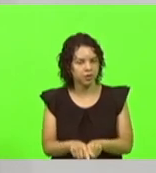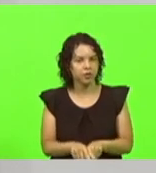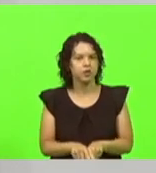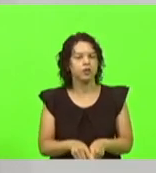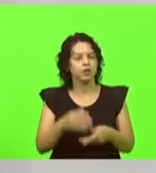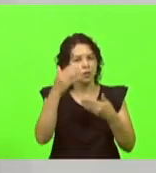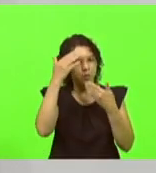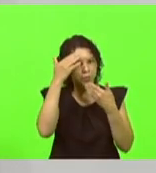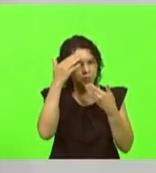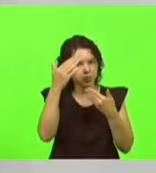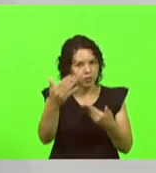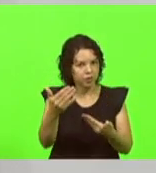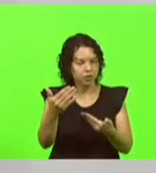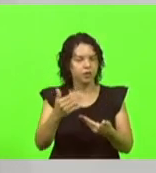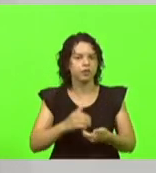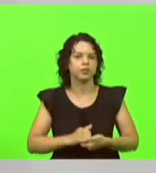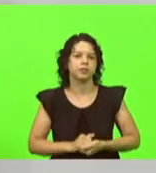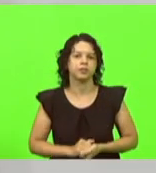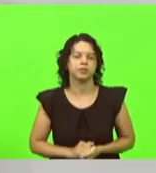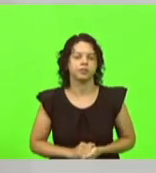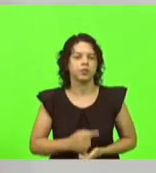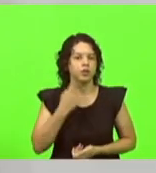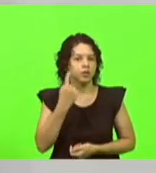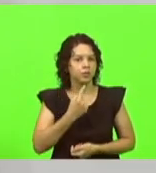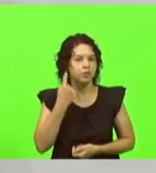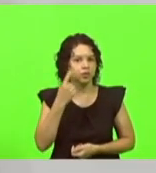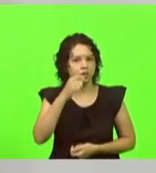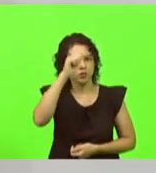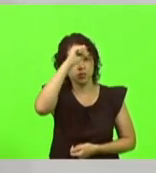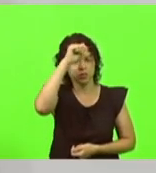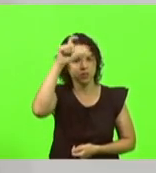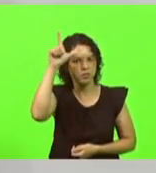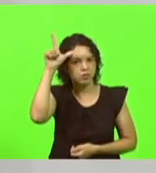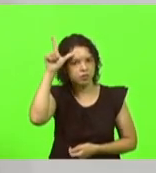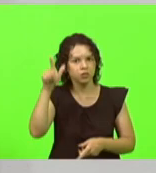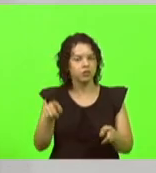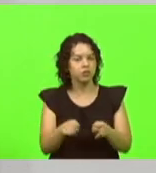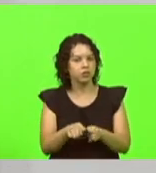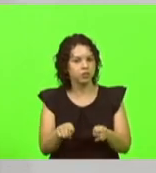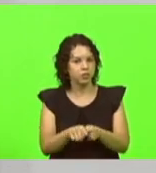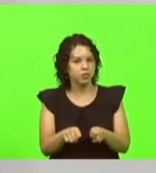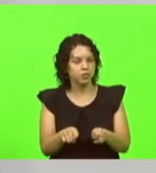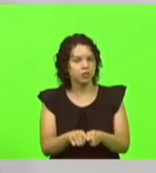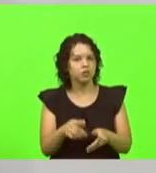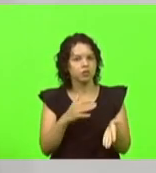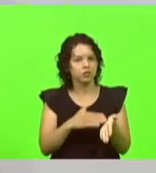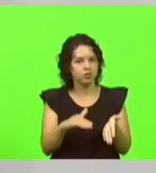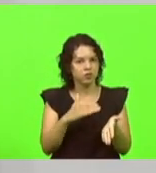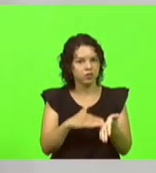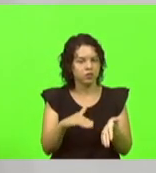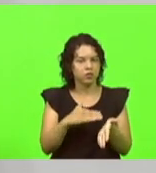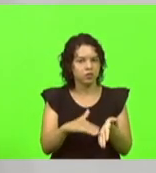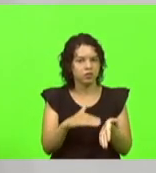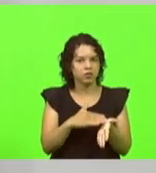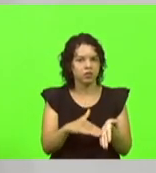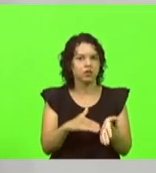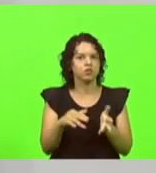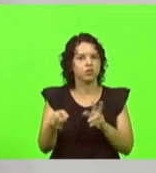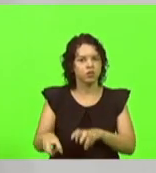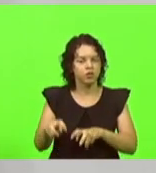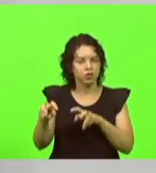Também temos aqui ainda o deputado Altair Silva, que também é nosso secretário de